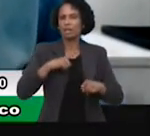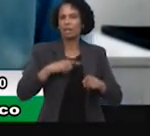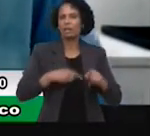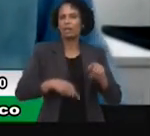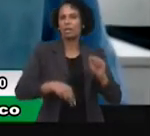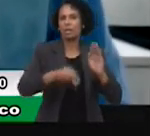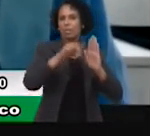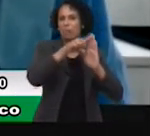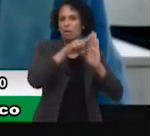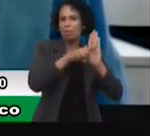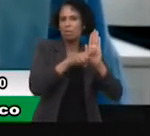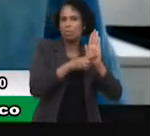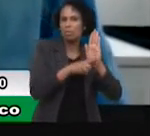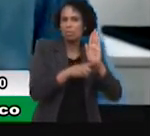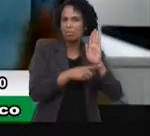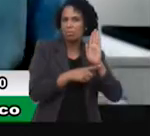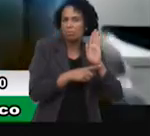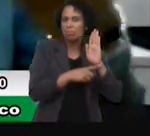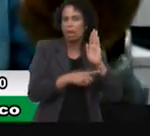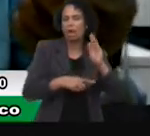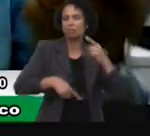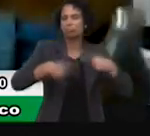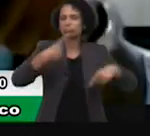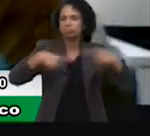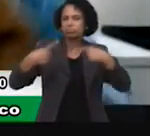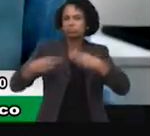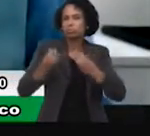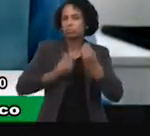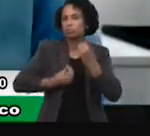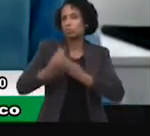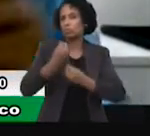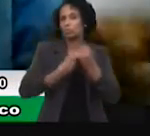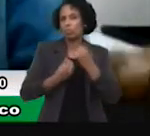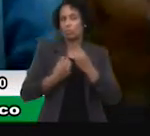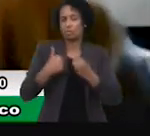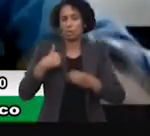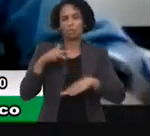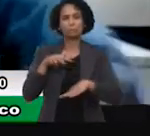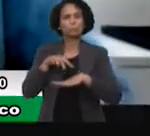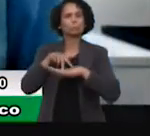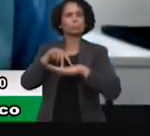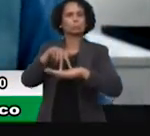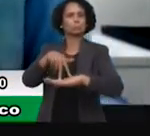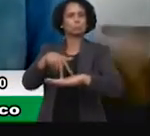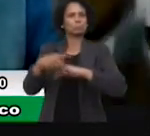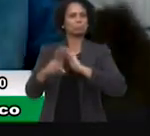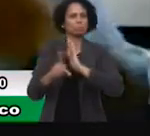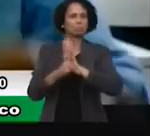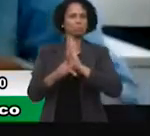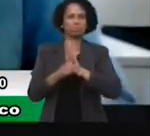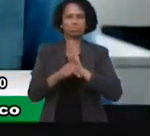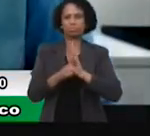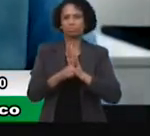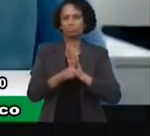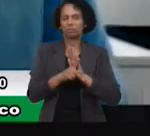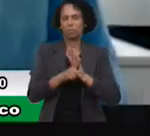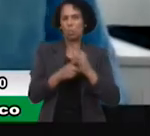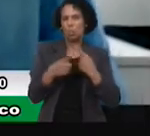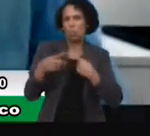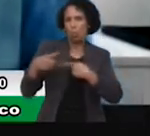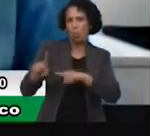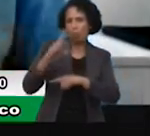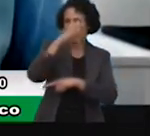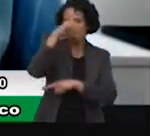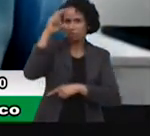discutido para melhorar a nossa cidade. Eu não vim aqui com oposição de prefeito de Rogério Nunes. Eu vim aqui fazer um trabalho,